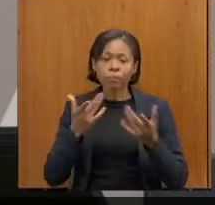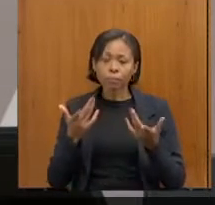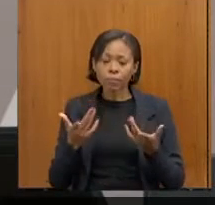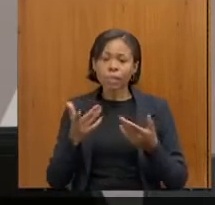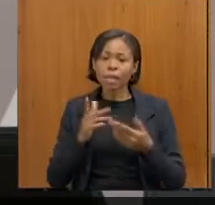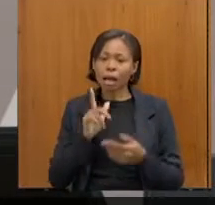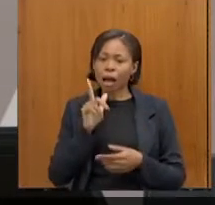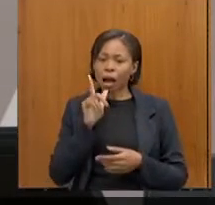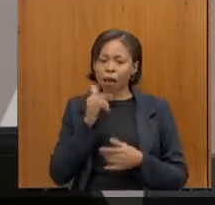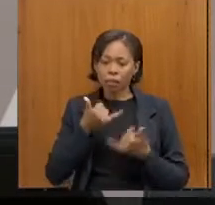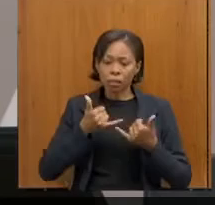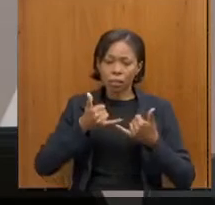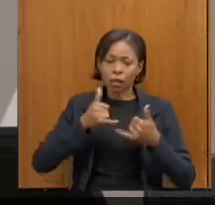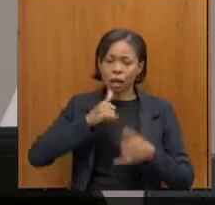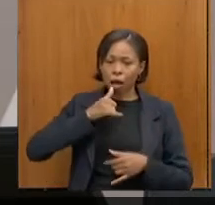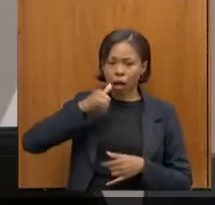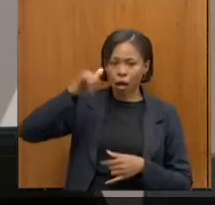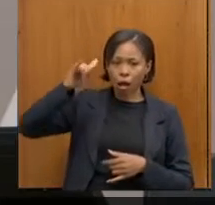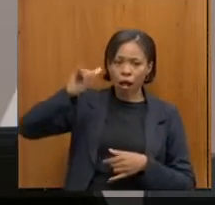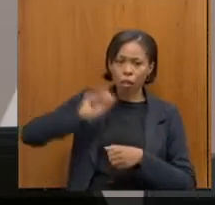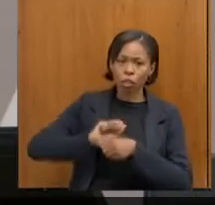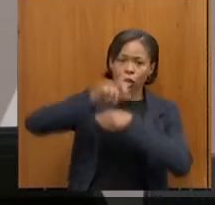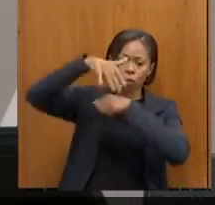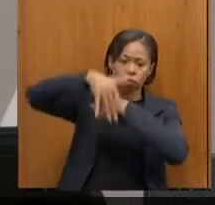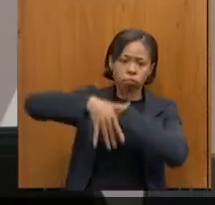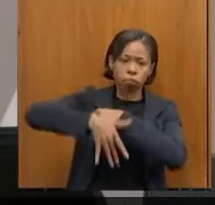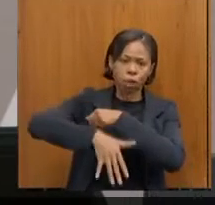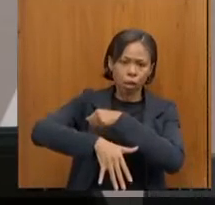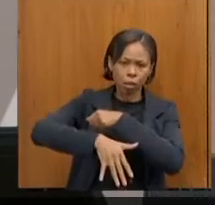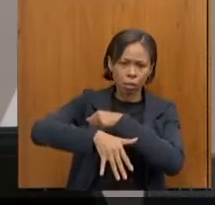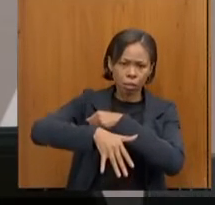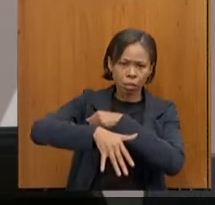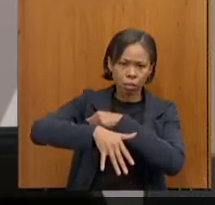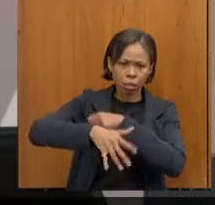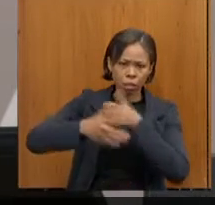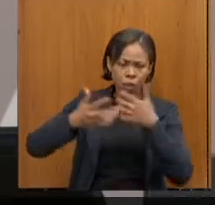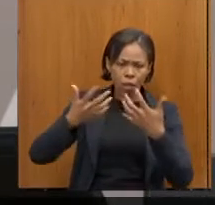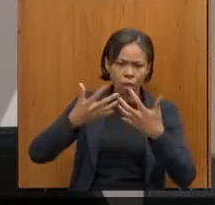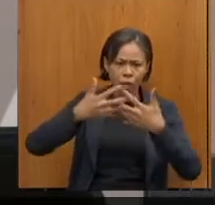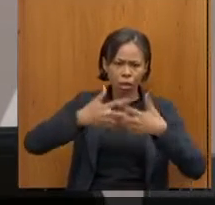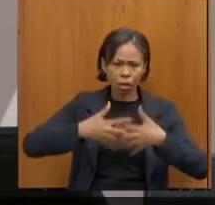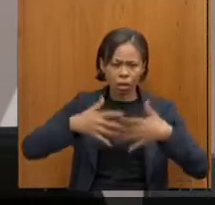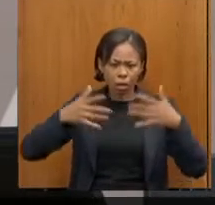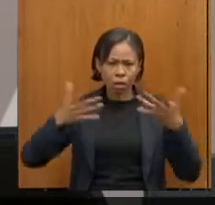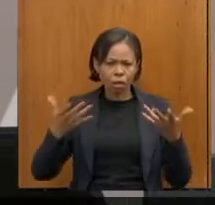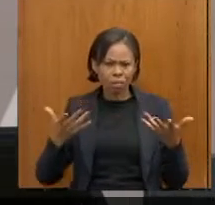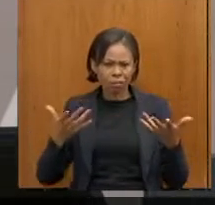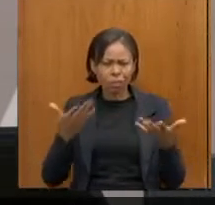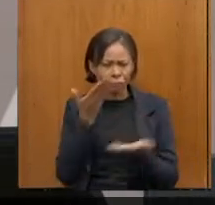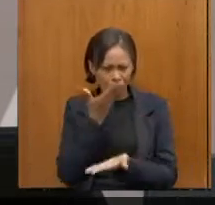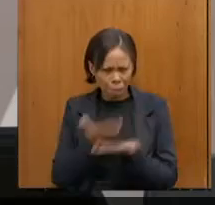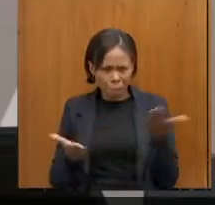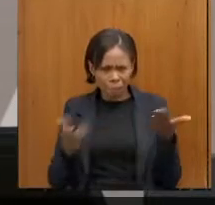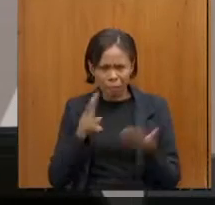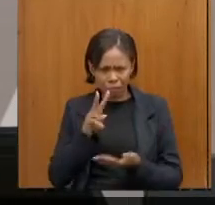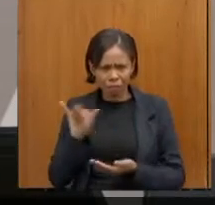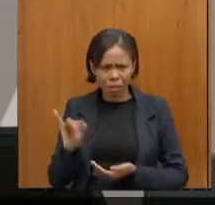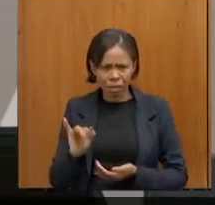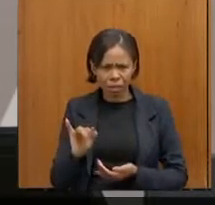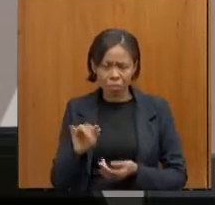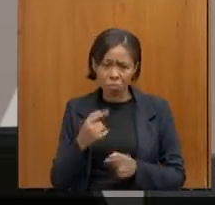hidrelétricas elas a Cemig vai perdê-las por não privatizar o governo federal